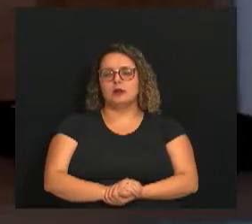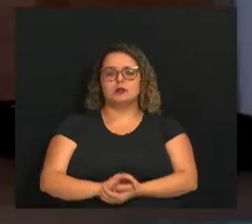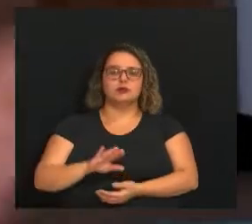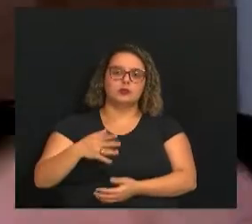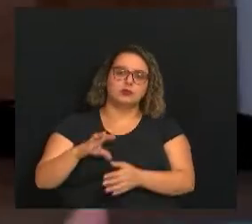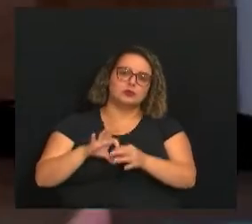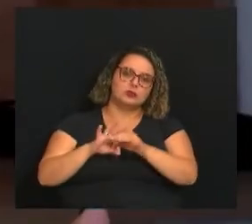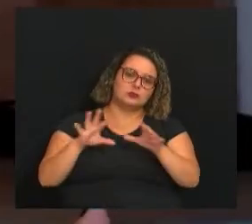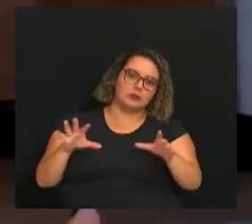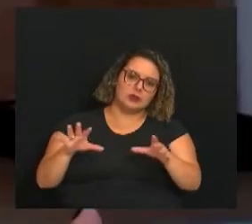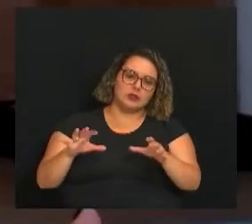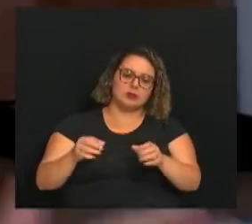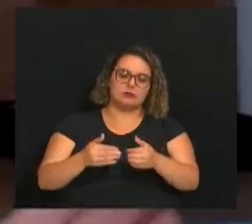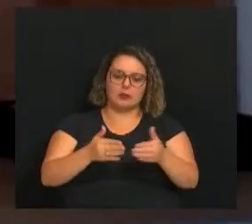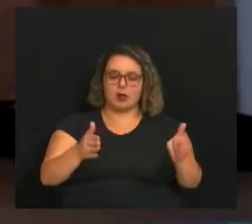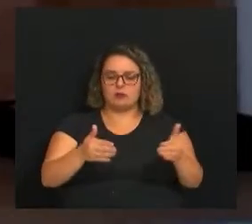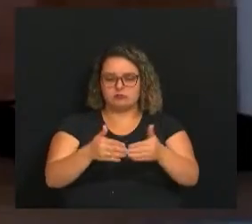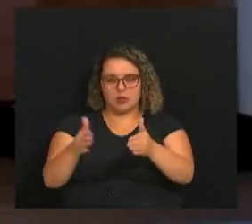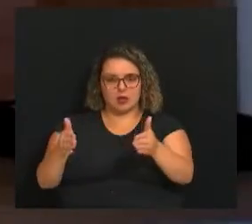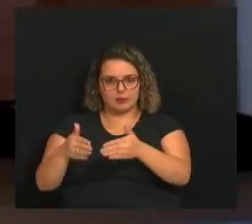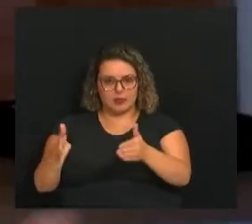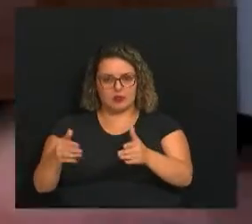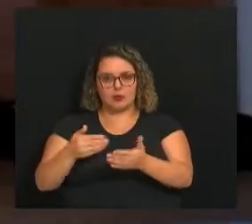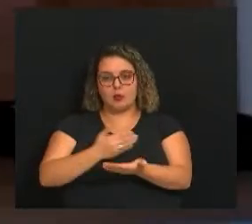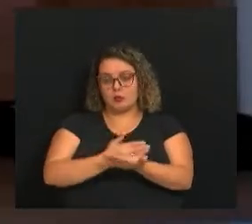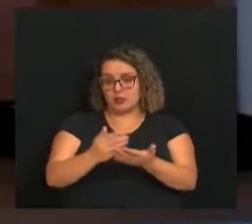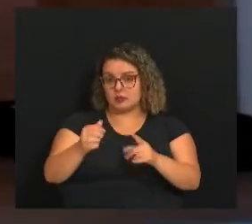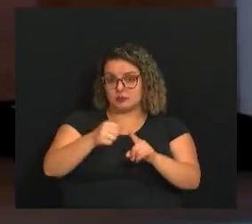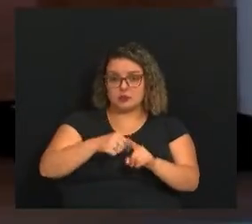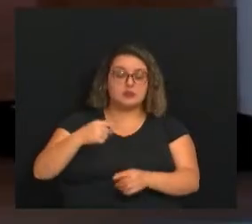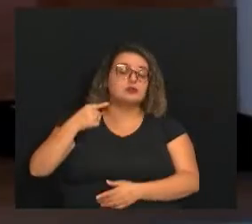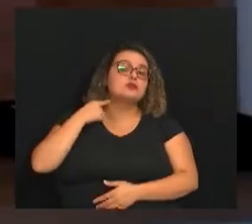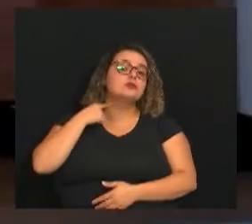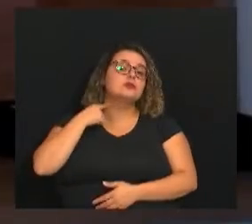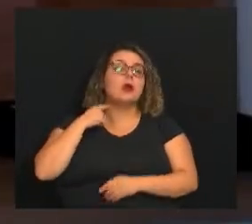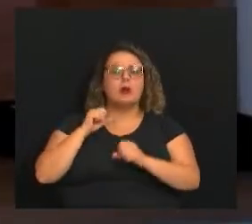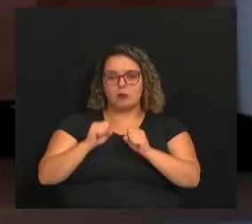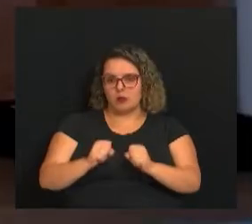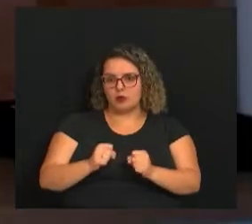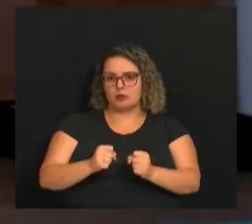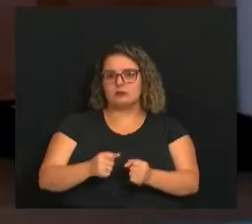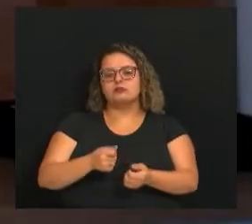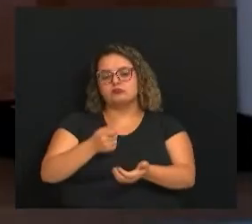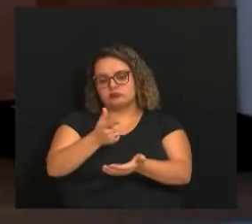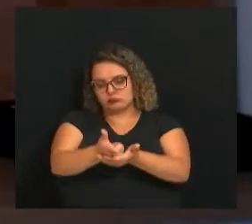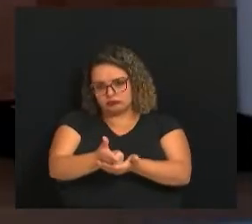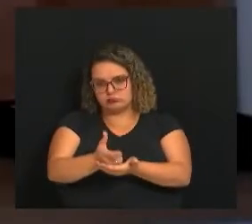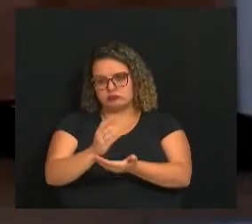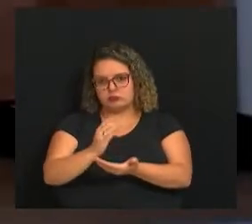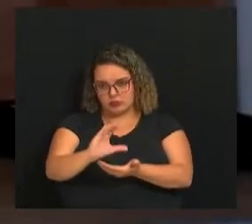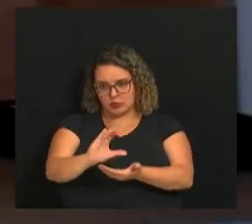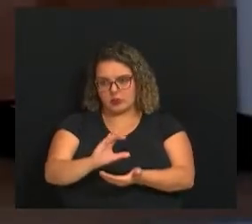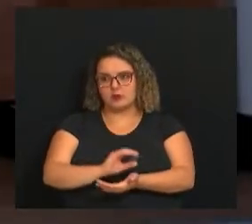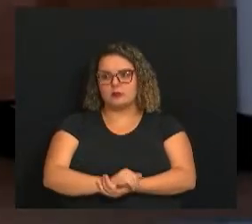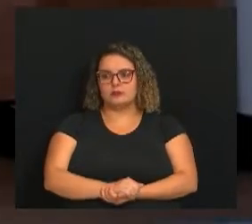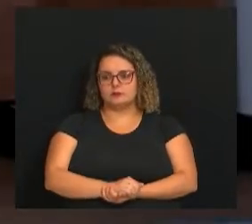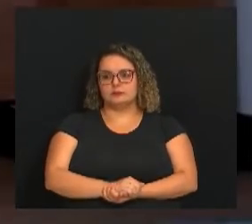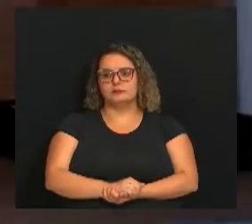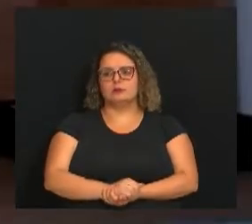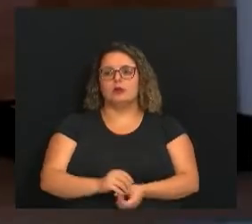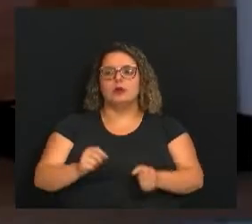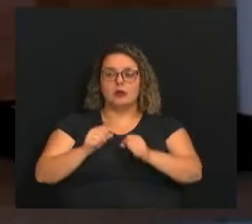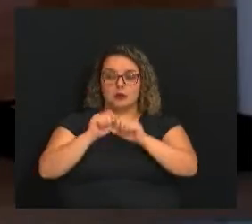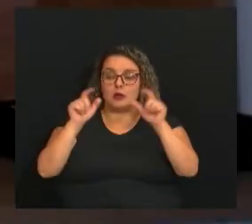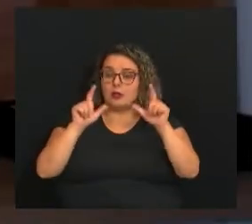os lotes, que começam a ser liberados em maio, a Receita pode fazer o seu depósito dessa forma. Marcela alerta para